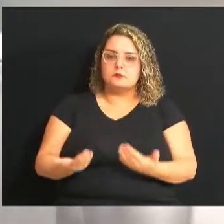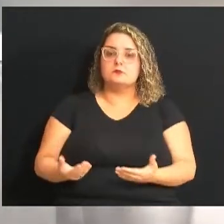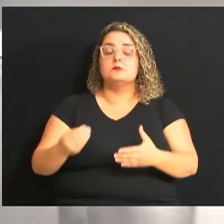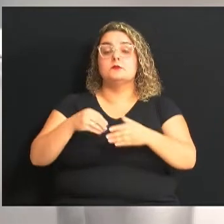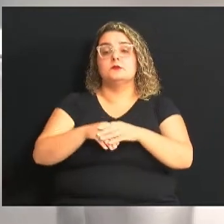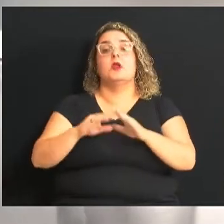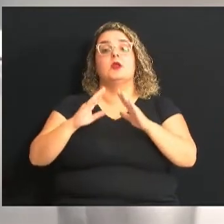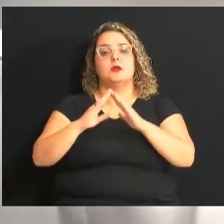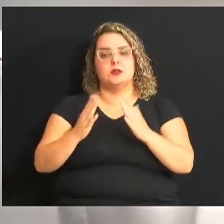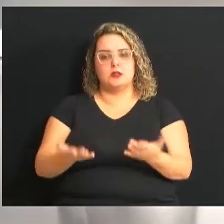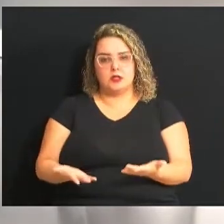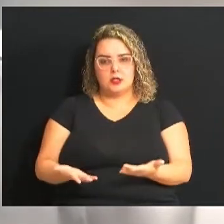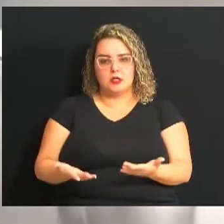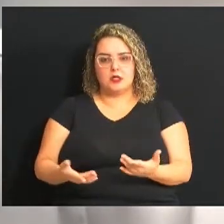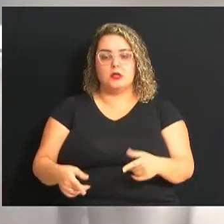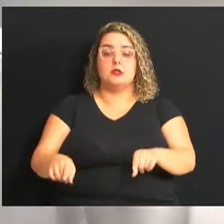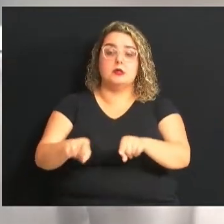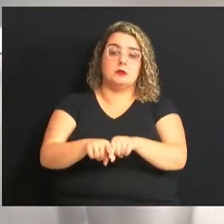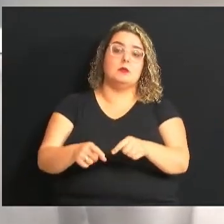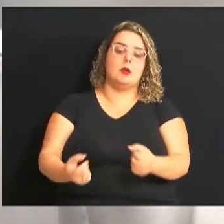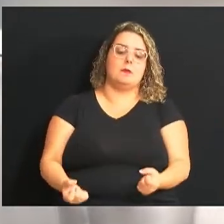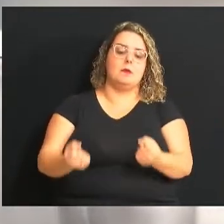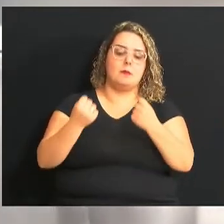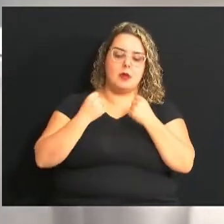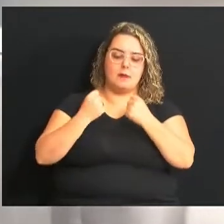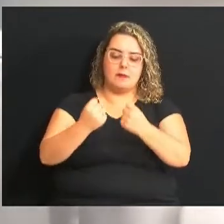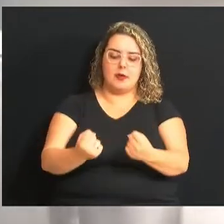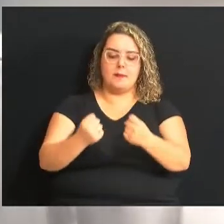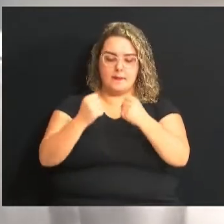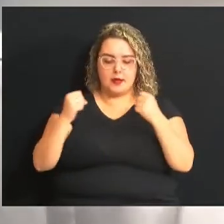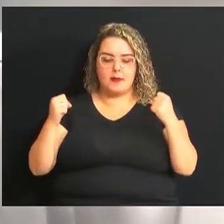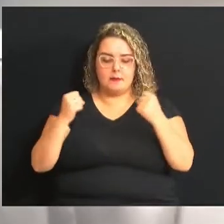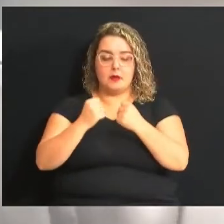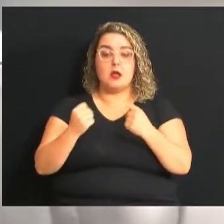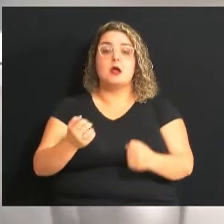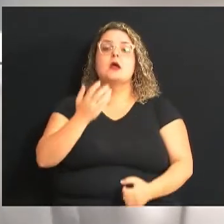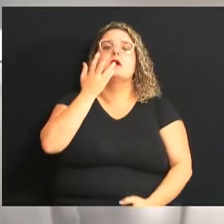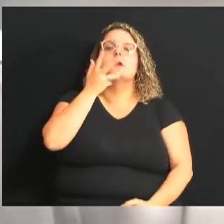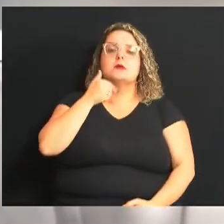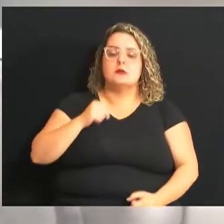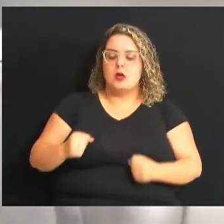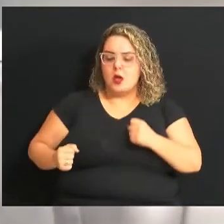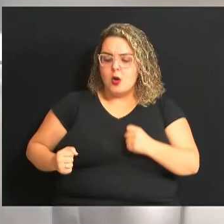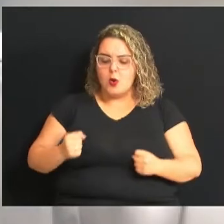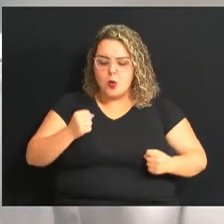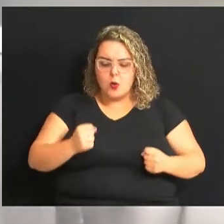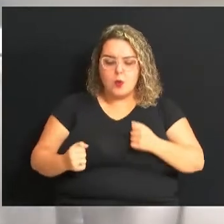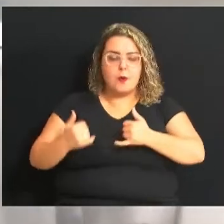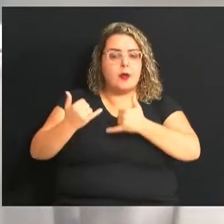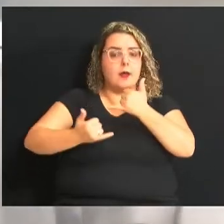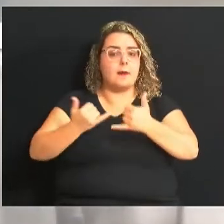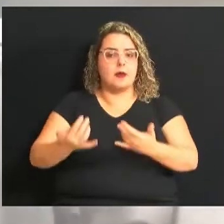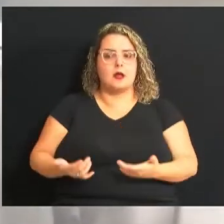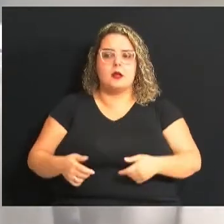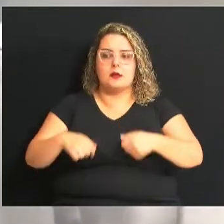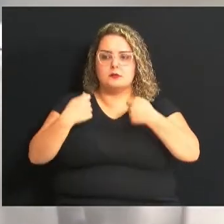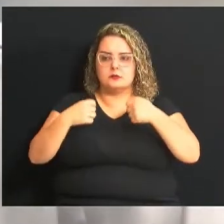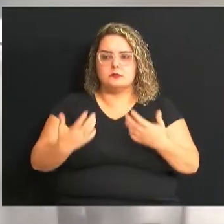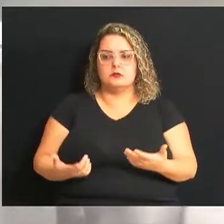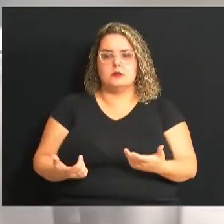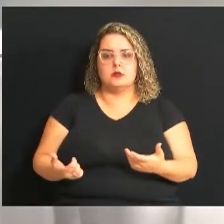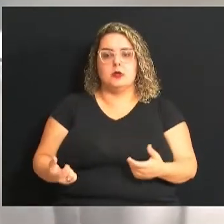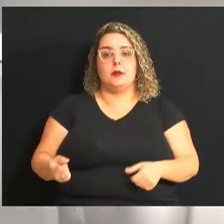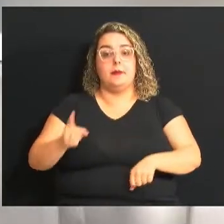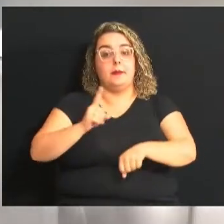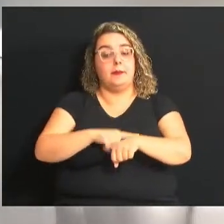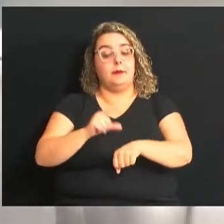casa, e atividade física. Essa criança tem que correr, ela tem que brincar, ela tem que ficar menos tempo